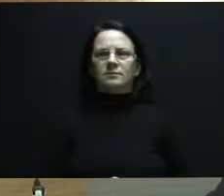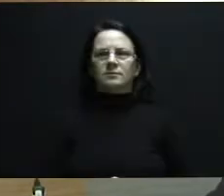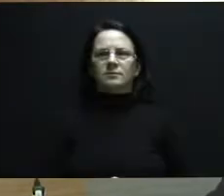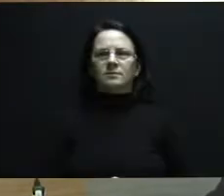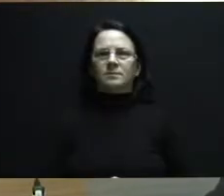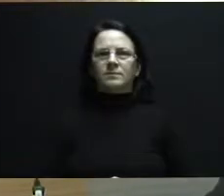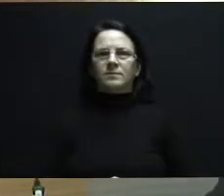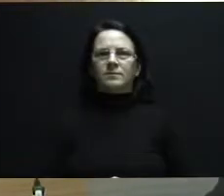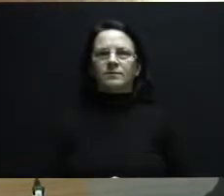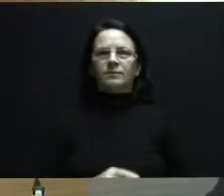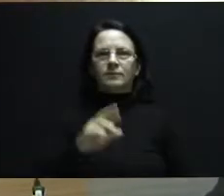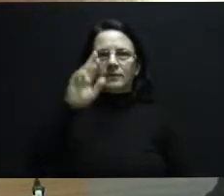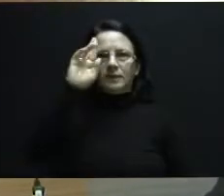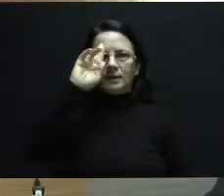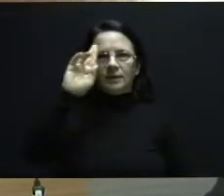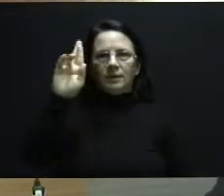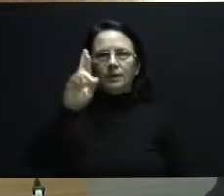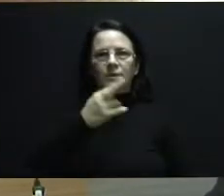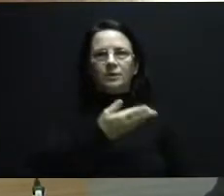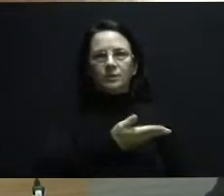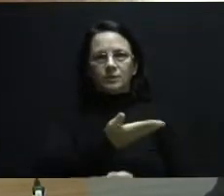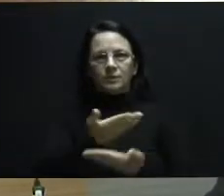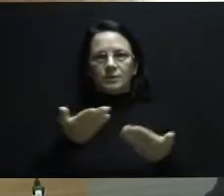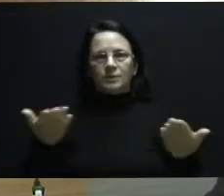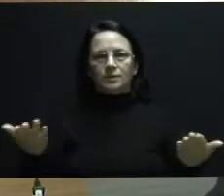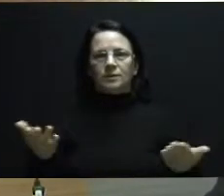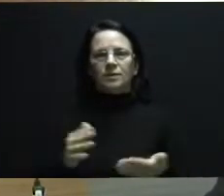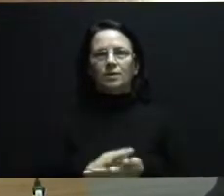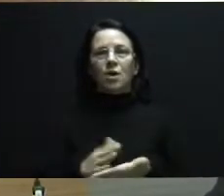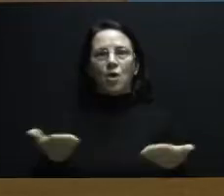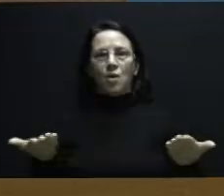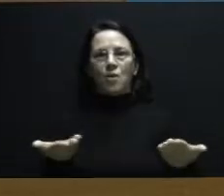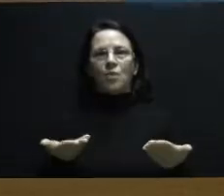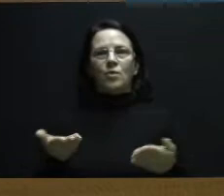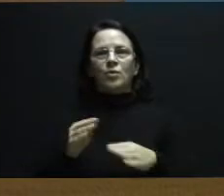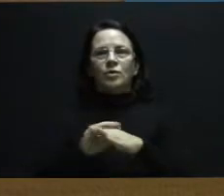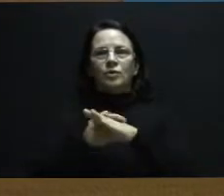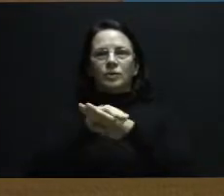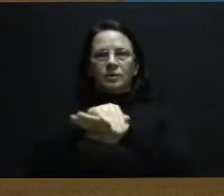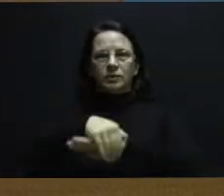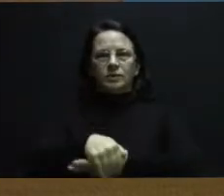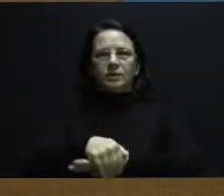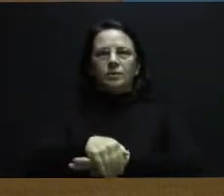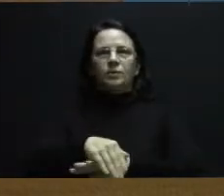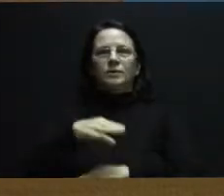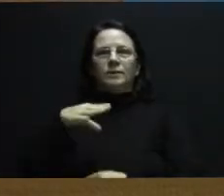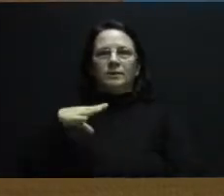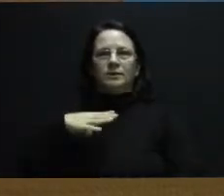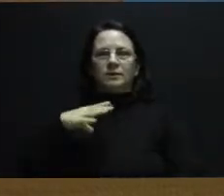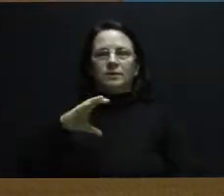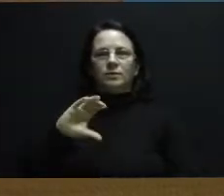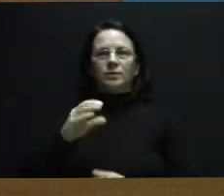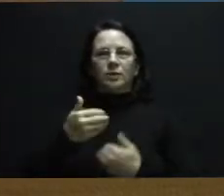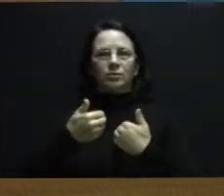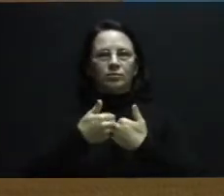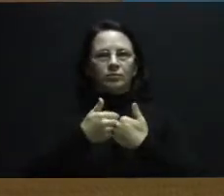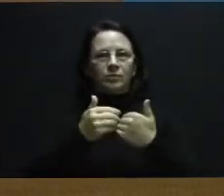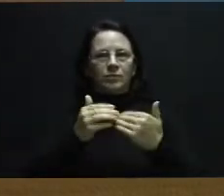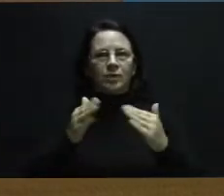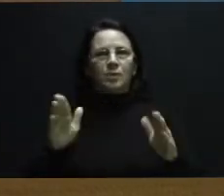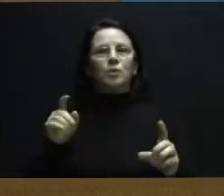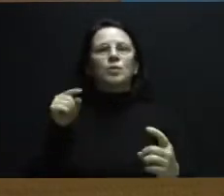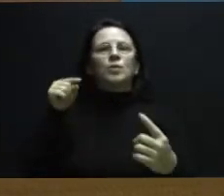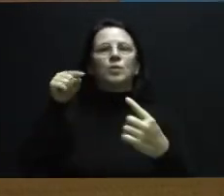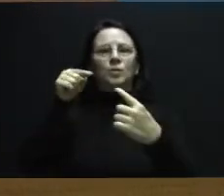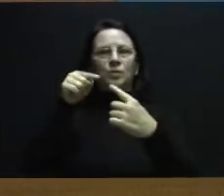Senhores, senhoras, nessa noite, a Câmara Municipal de Cubatão abriu suas portas com um